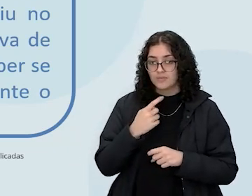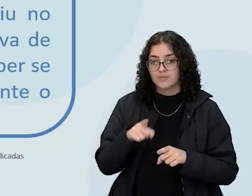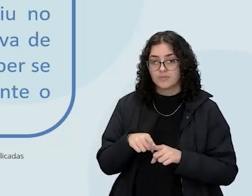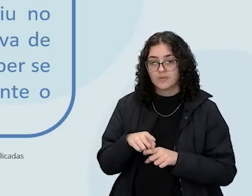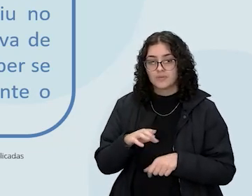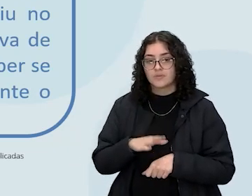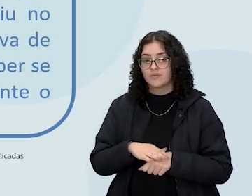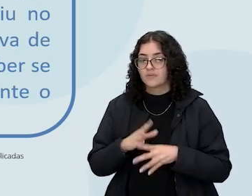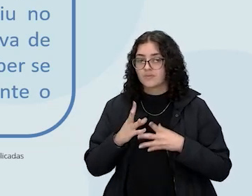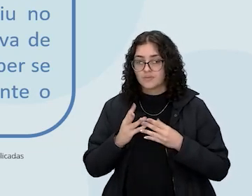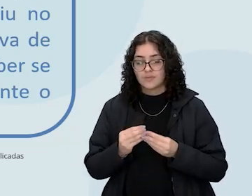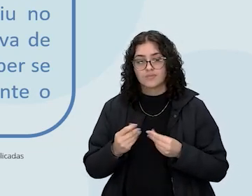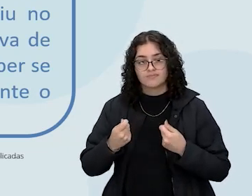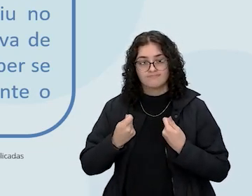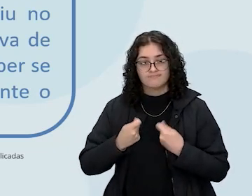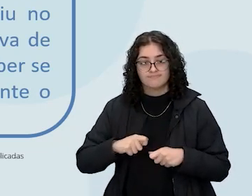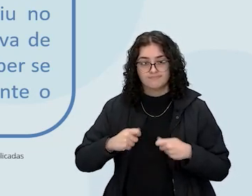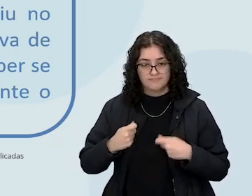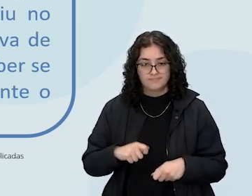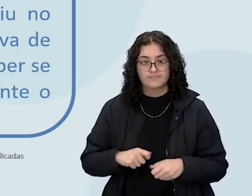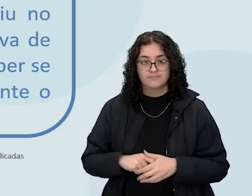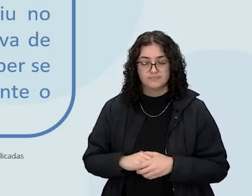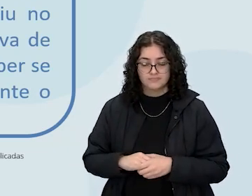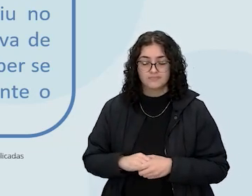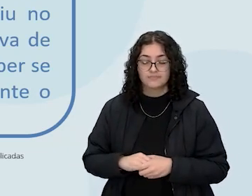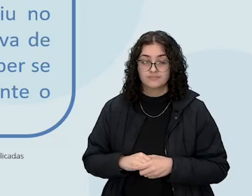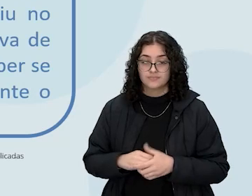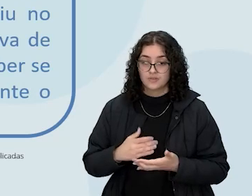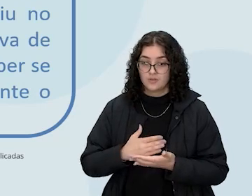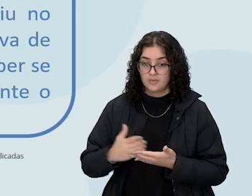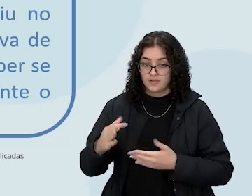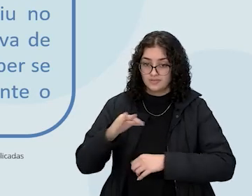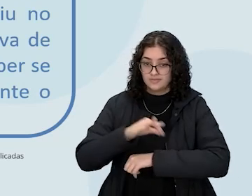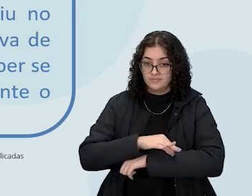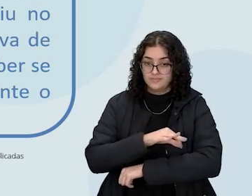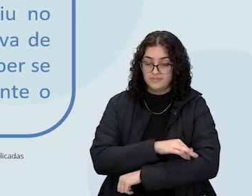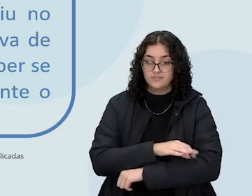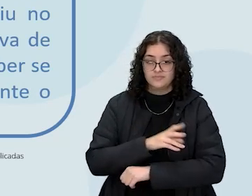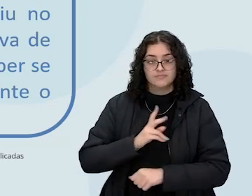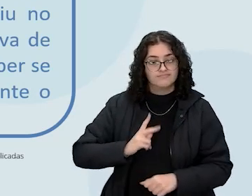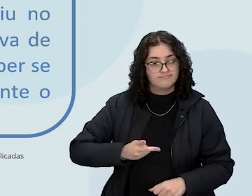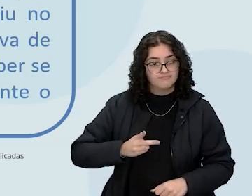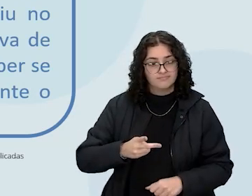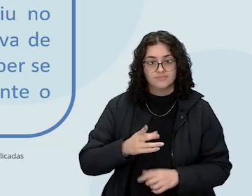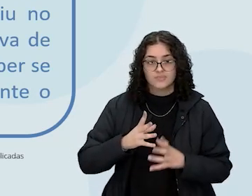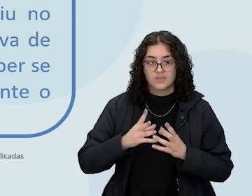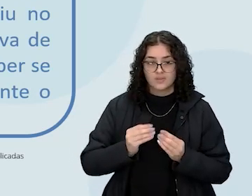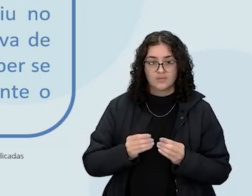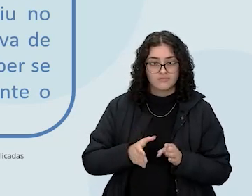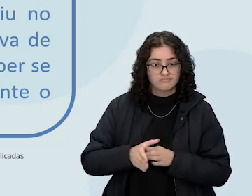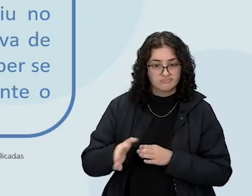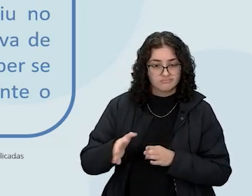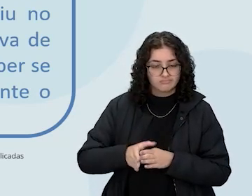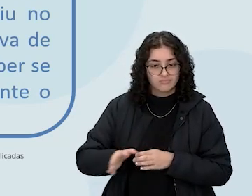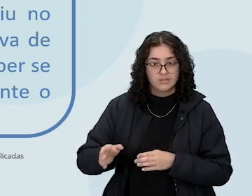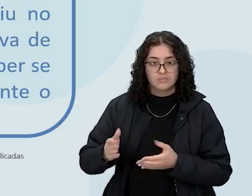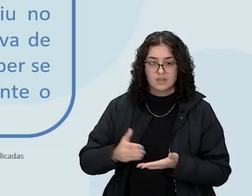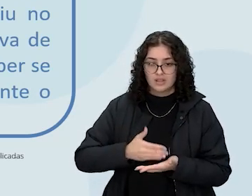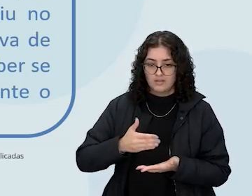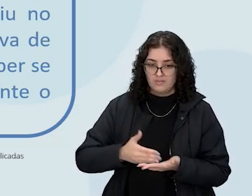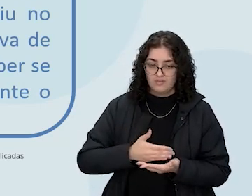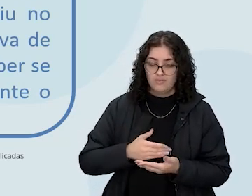Providenciou tudo o que precisava para iniciar o plantio. Seguiu todas as orientações do